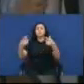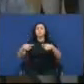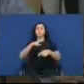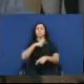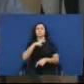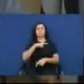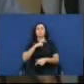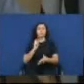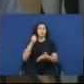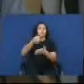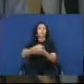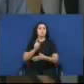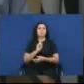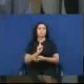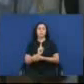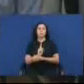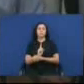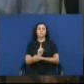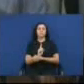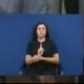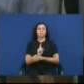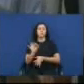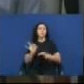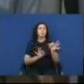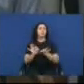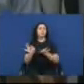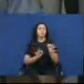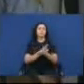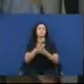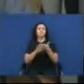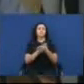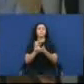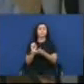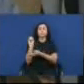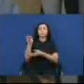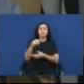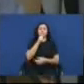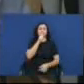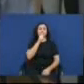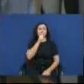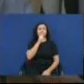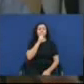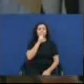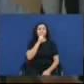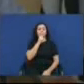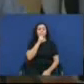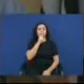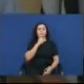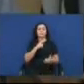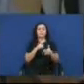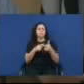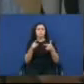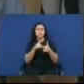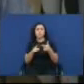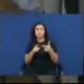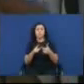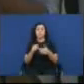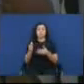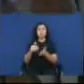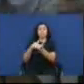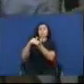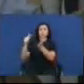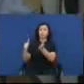não pagou. Não fez o depósito. Portanto, houve uma desapropriação e ele não